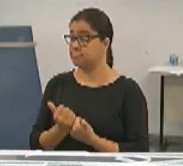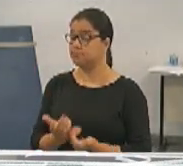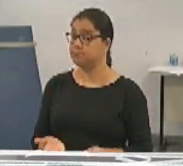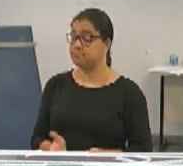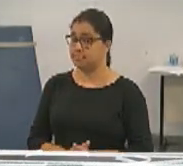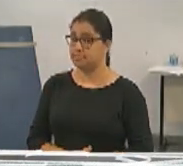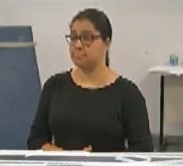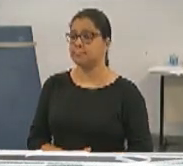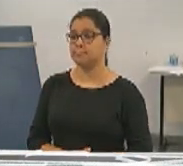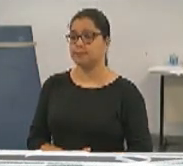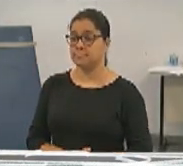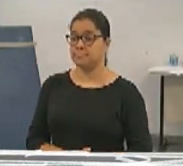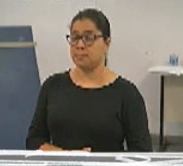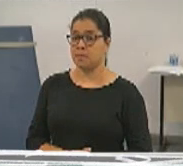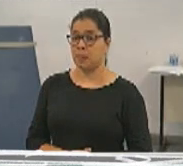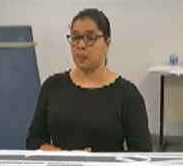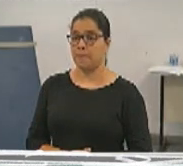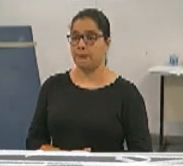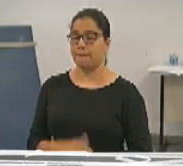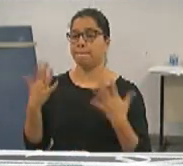obrigado.